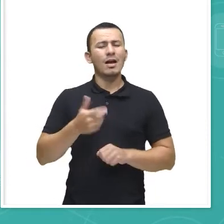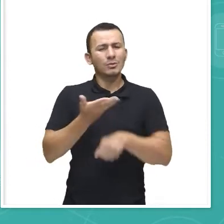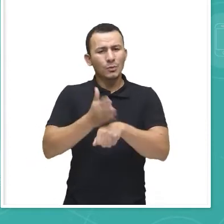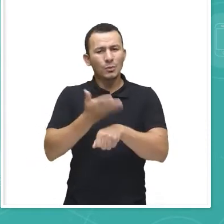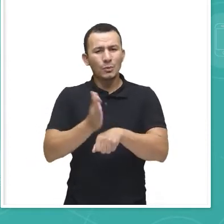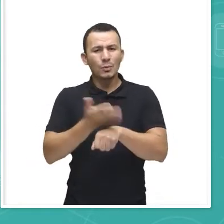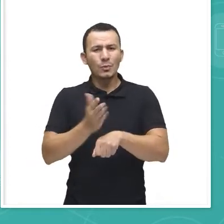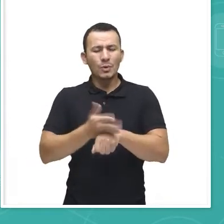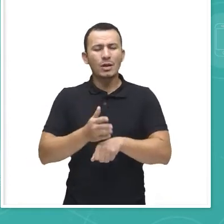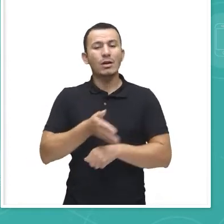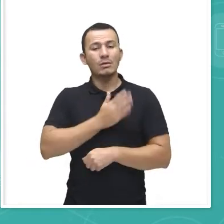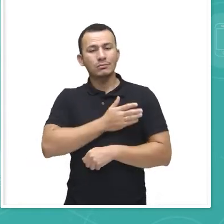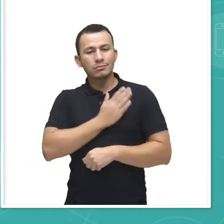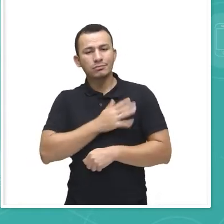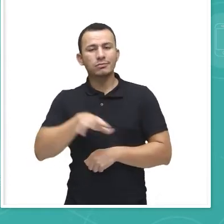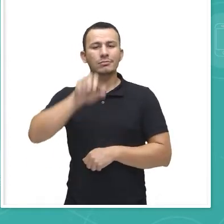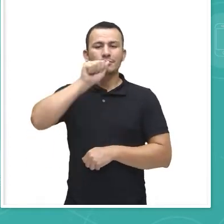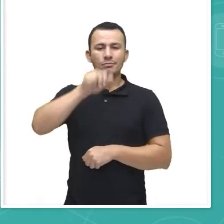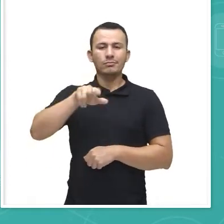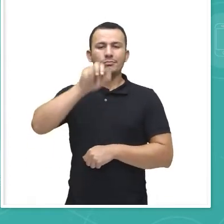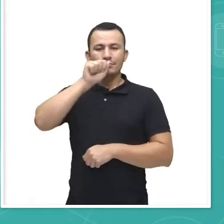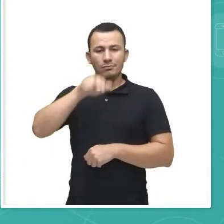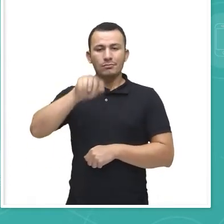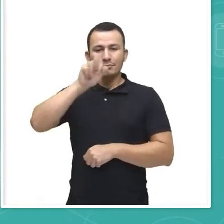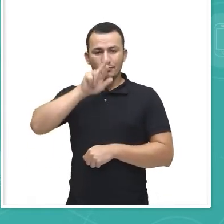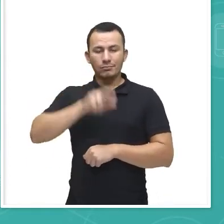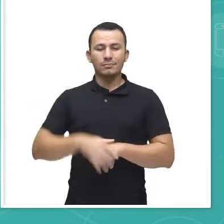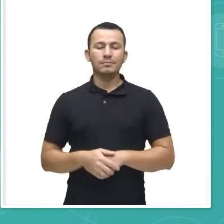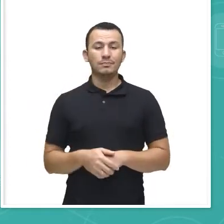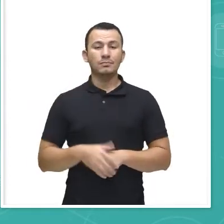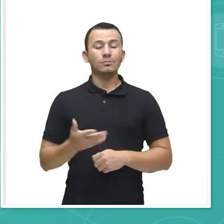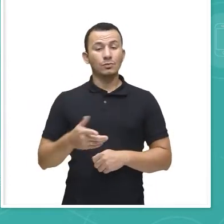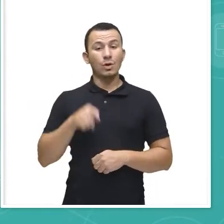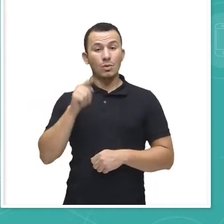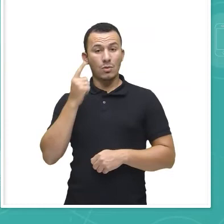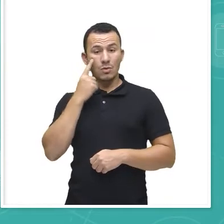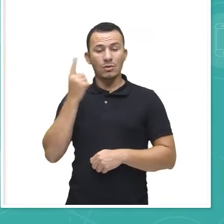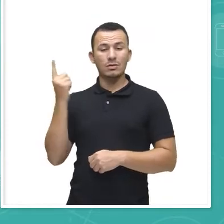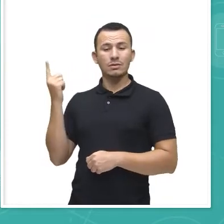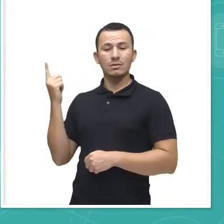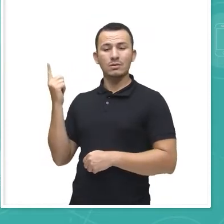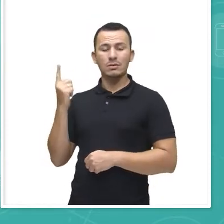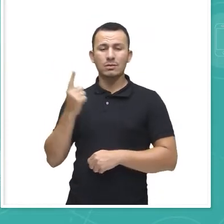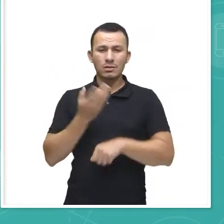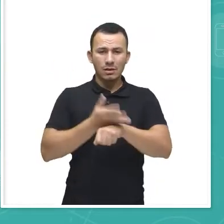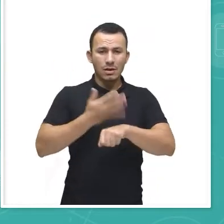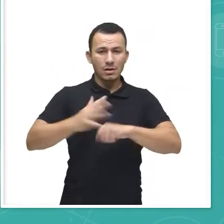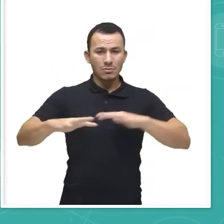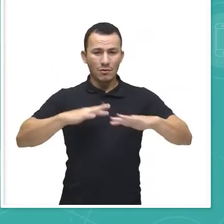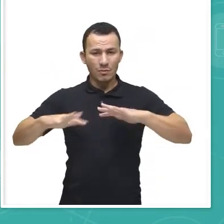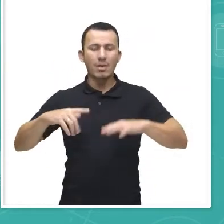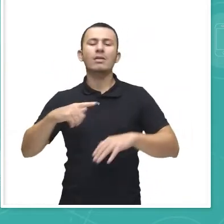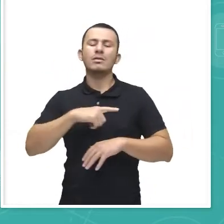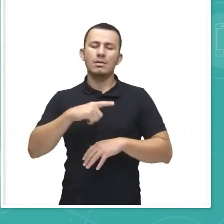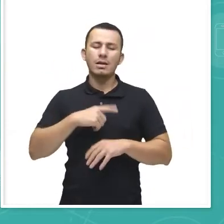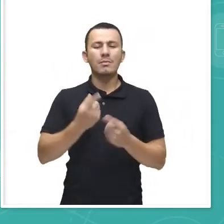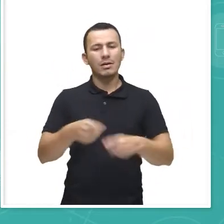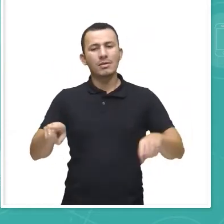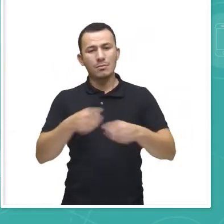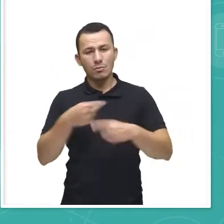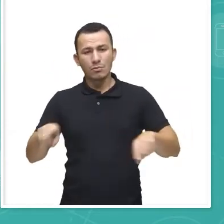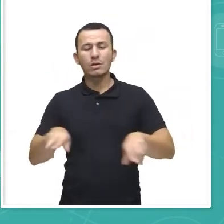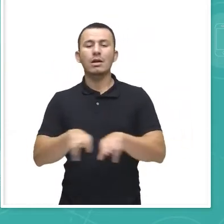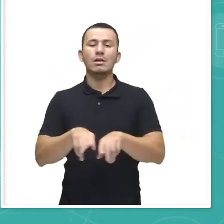capacidade cardiorrespiratória. Então, a ginástica aeróbica envolve música e ritmos, porque isso